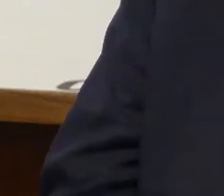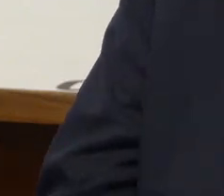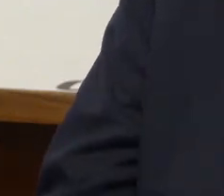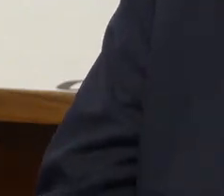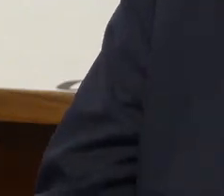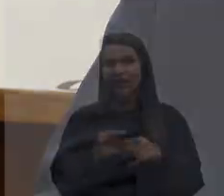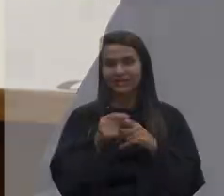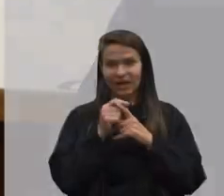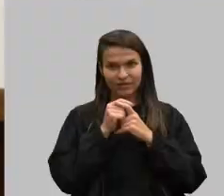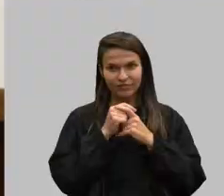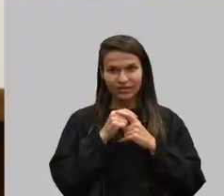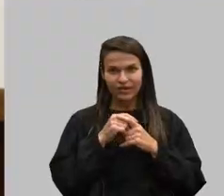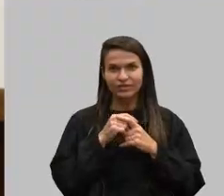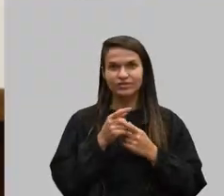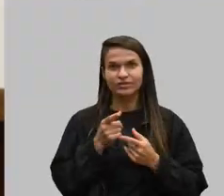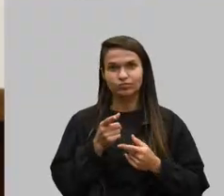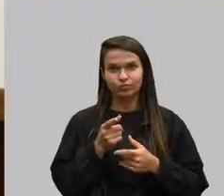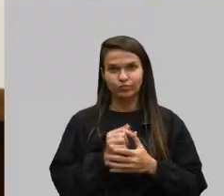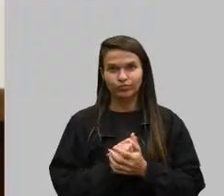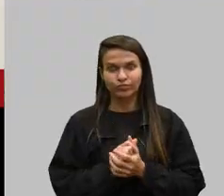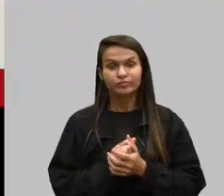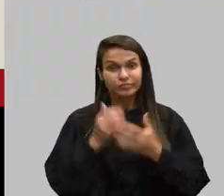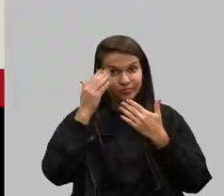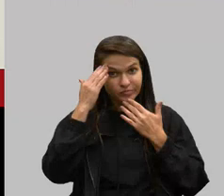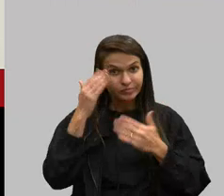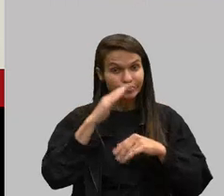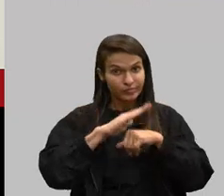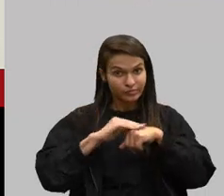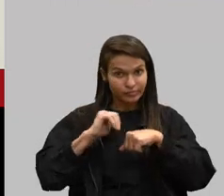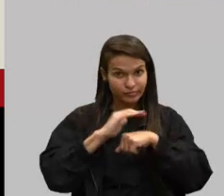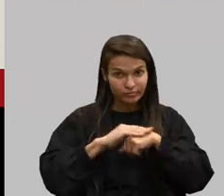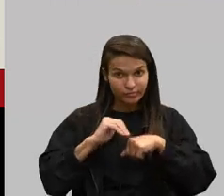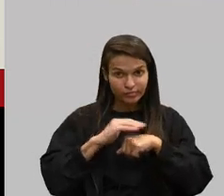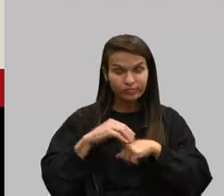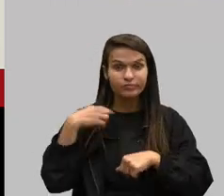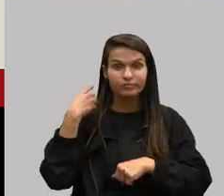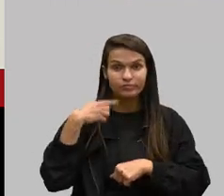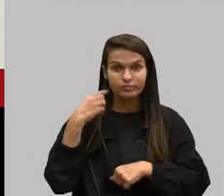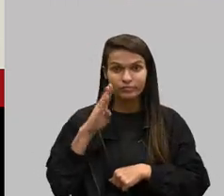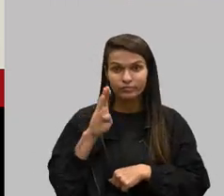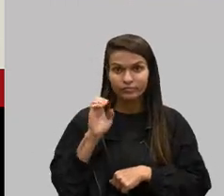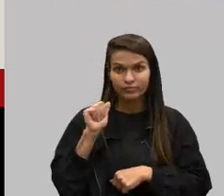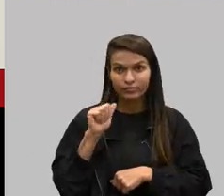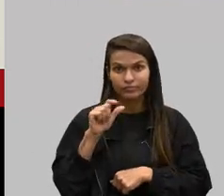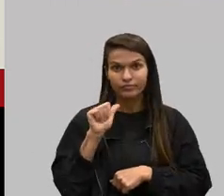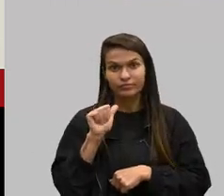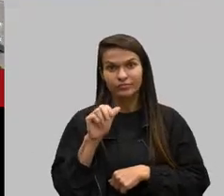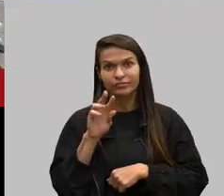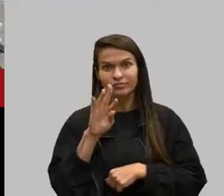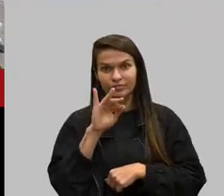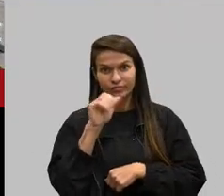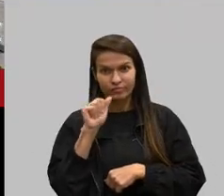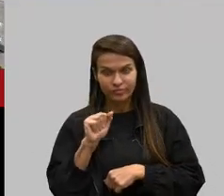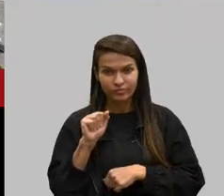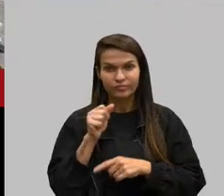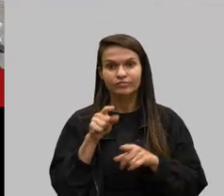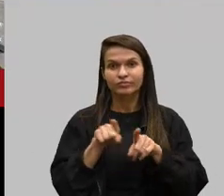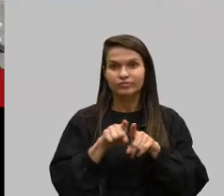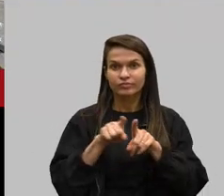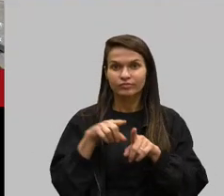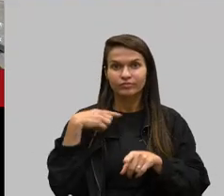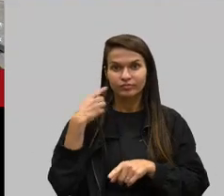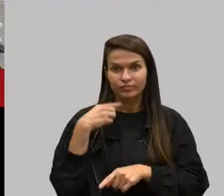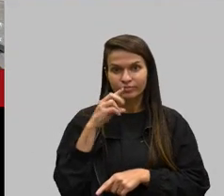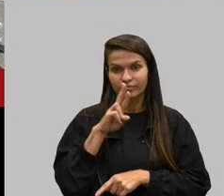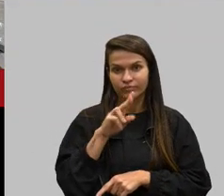Naiara Obrigado Naiara pelo carinho eh deputada Beatriz Cerqueira Deputado Rafael martinas Parabéns